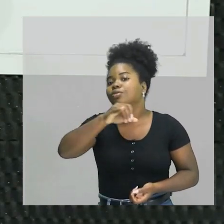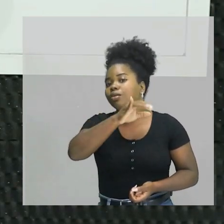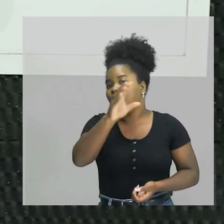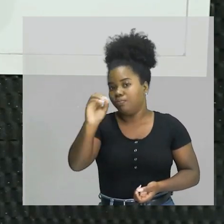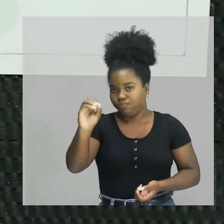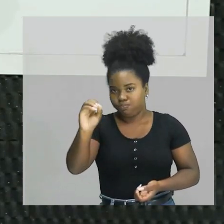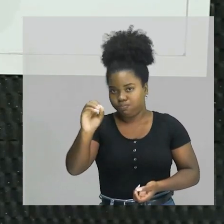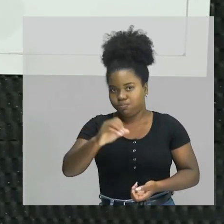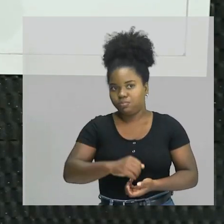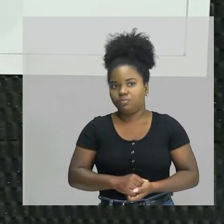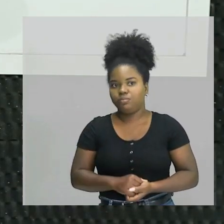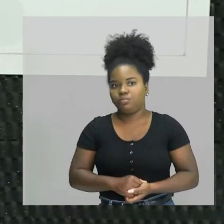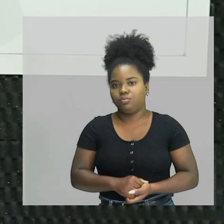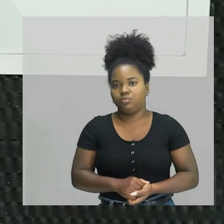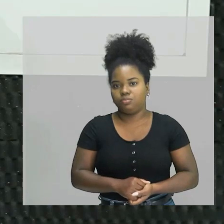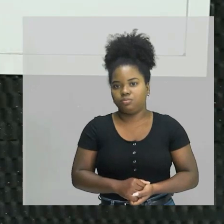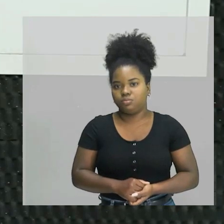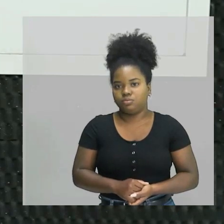triângulo aqui, ó.